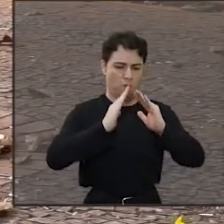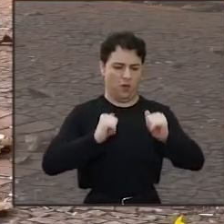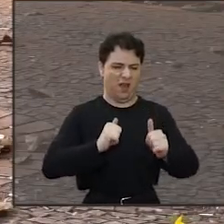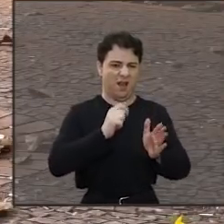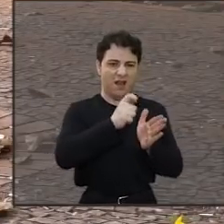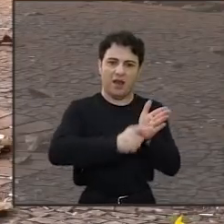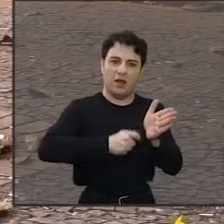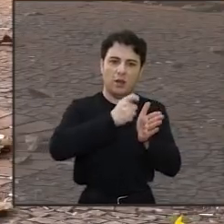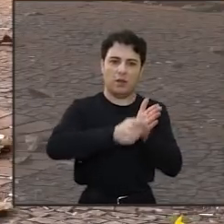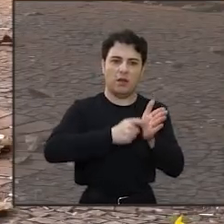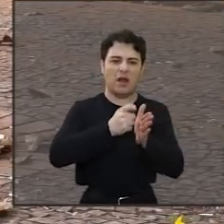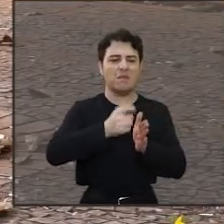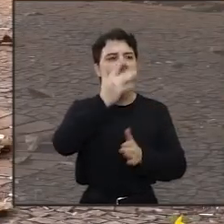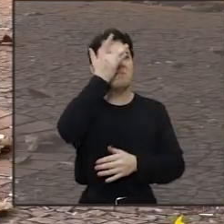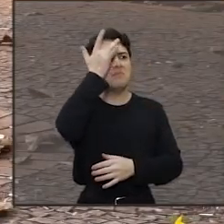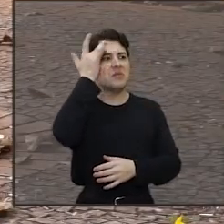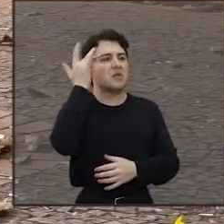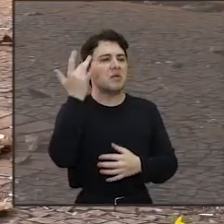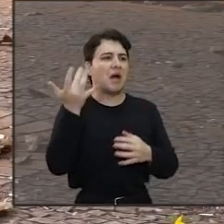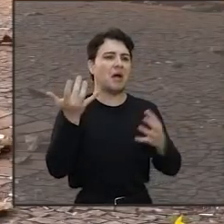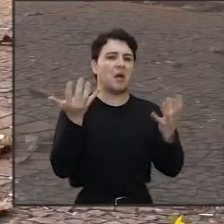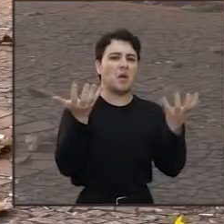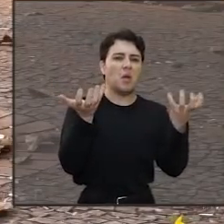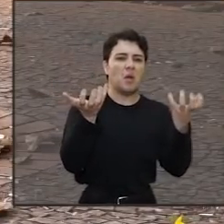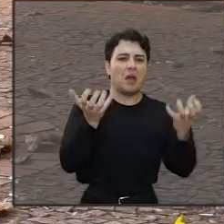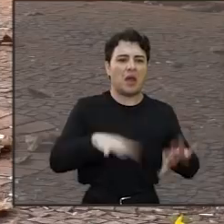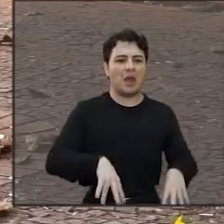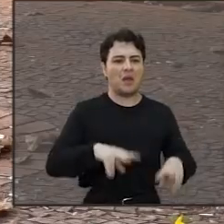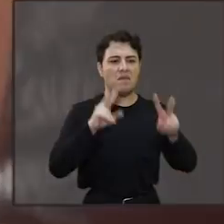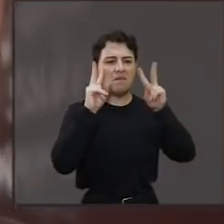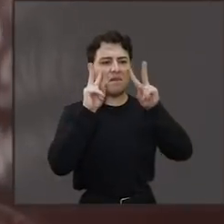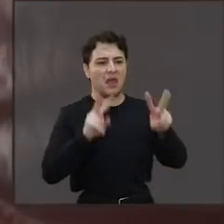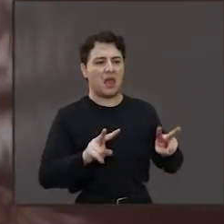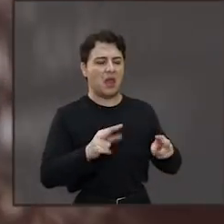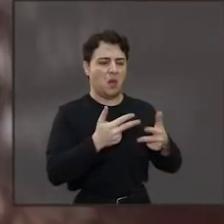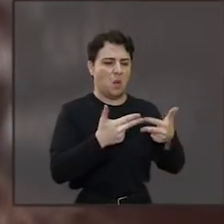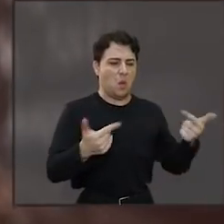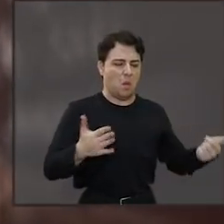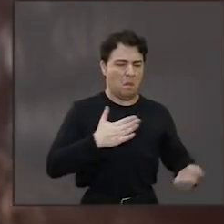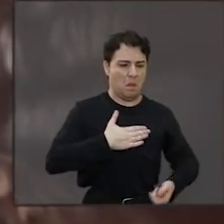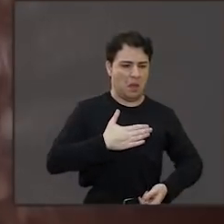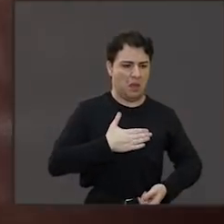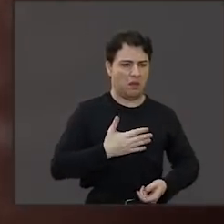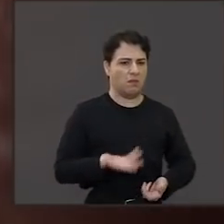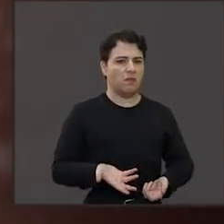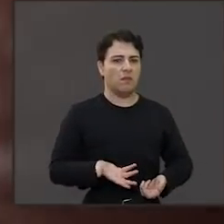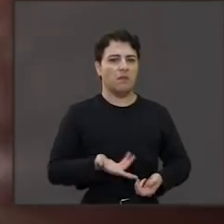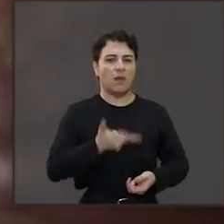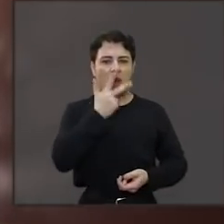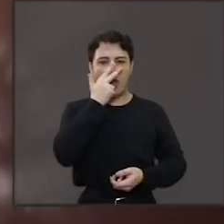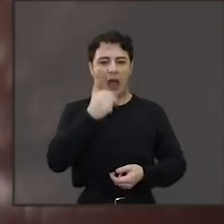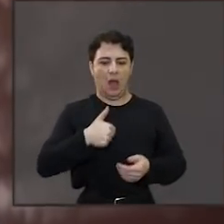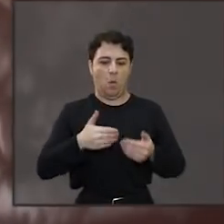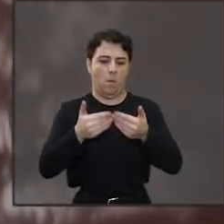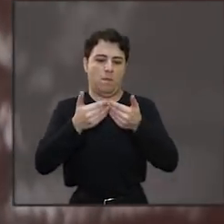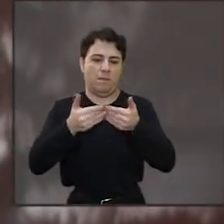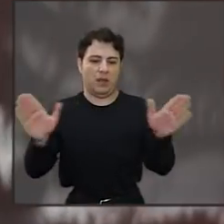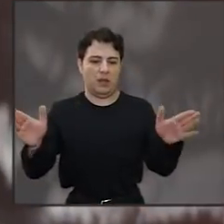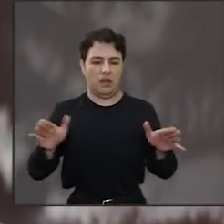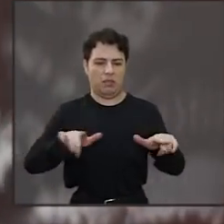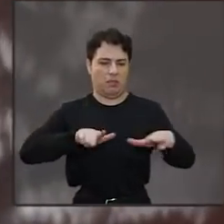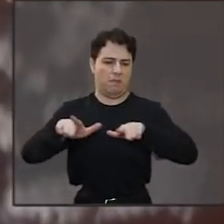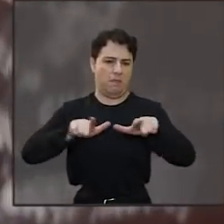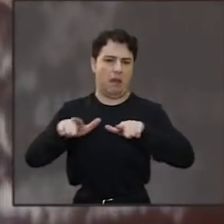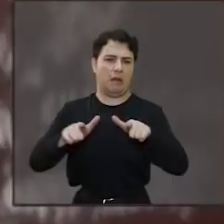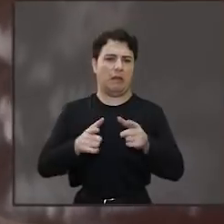voltam jamais para cá. Você acha que eu vou voltar para Araraquara? Ninguém vai querer as coisas que me interessam, sabe? Eu não vou conseguir